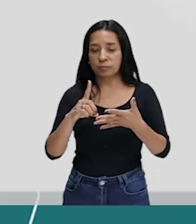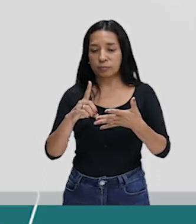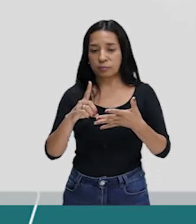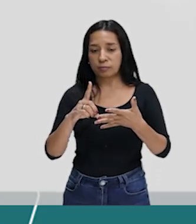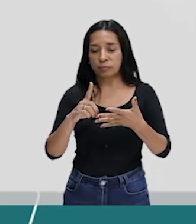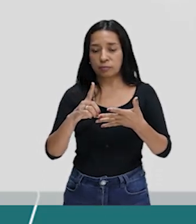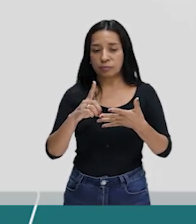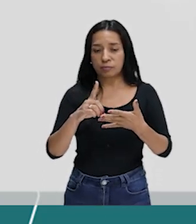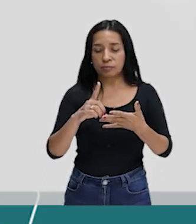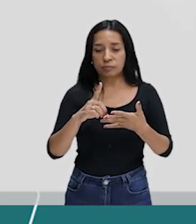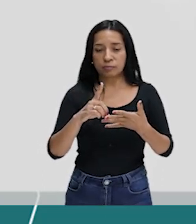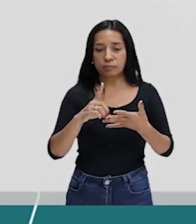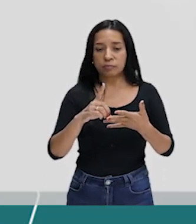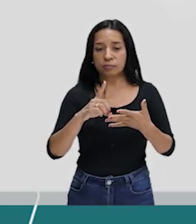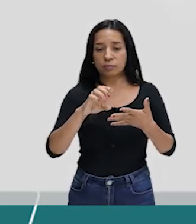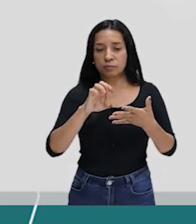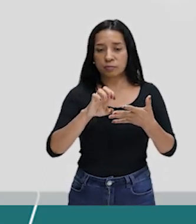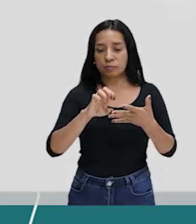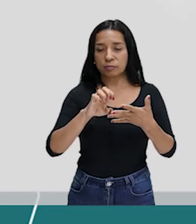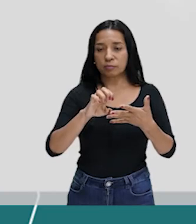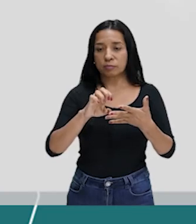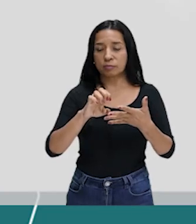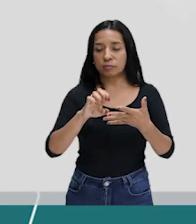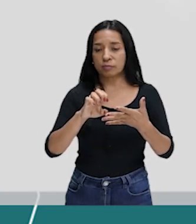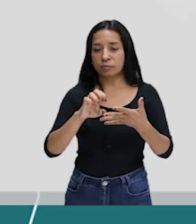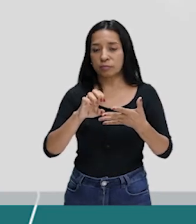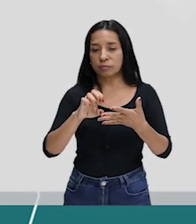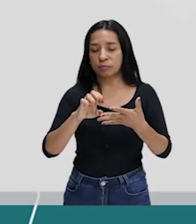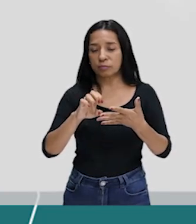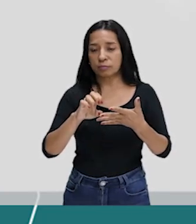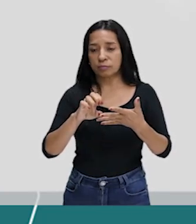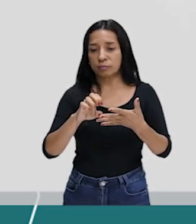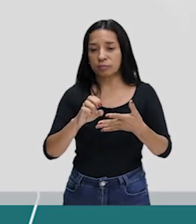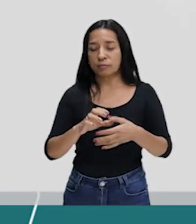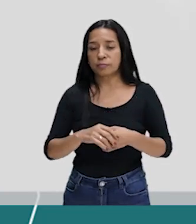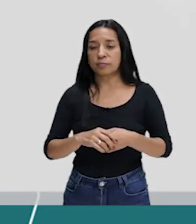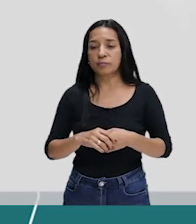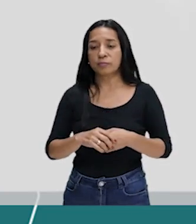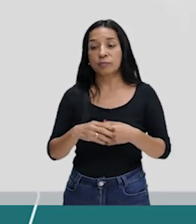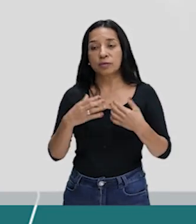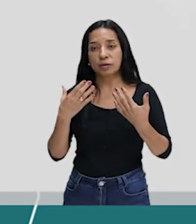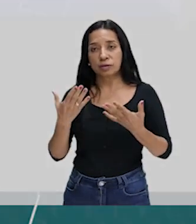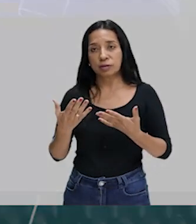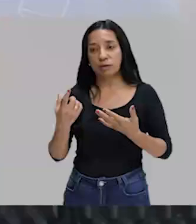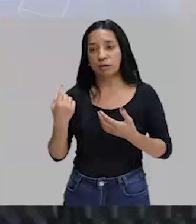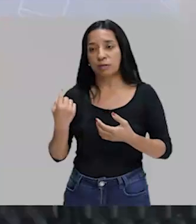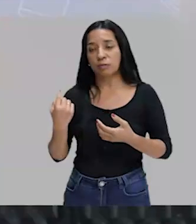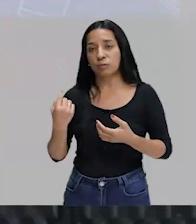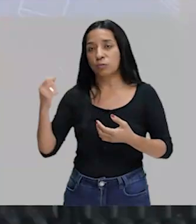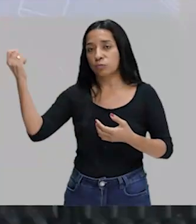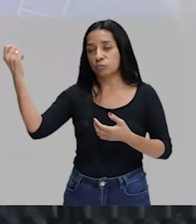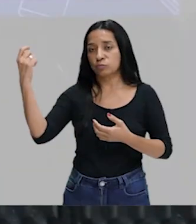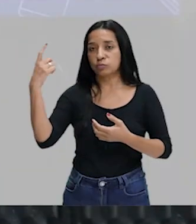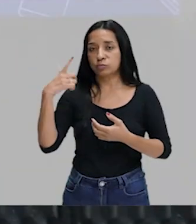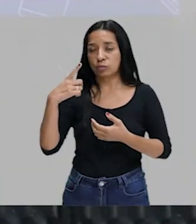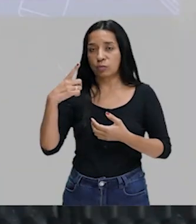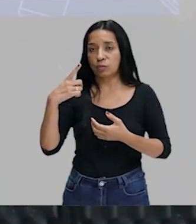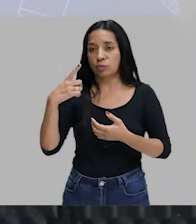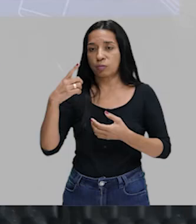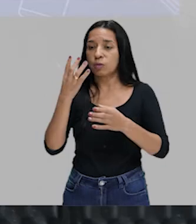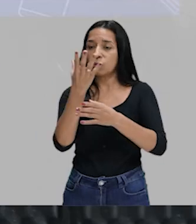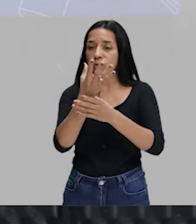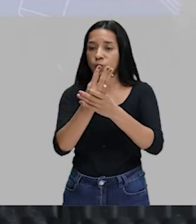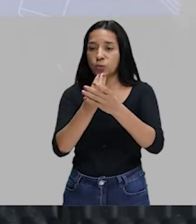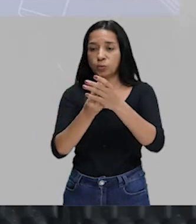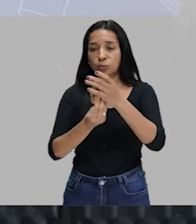letra D, anã marrom e letra E, buraco negro. Certo? Então o nosso Sol, quando ele